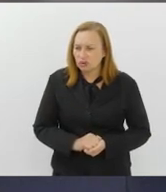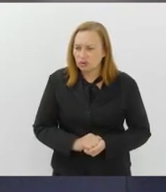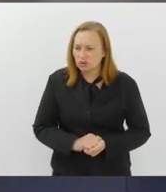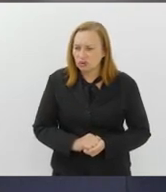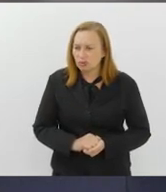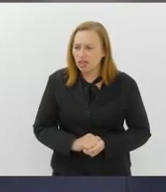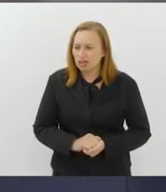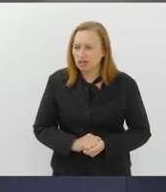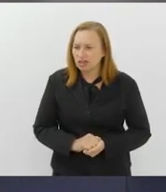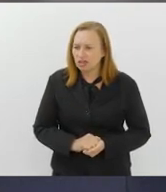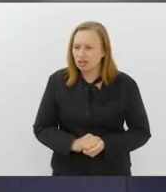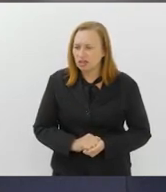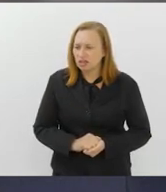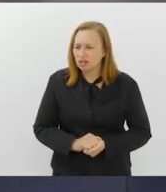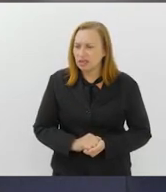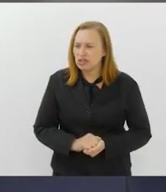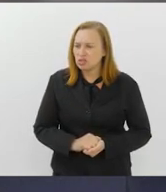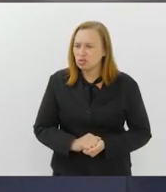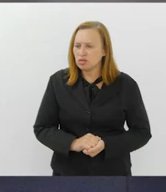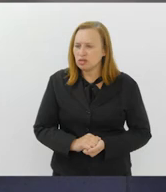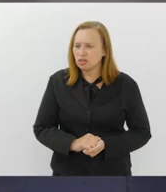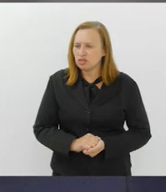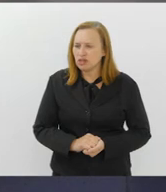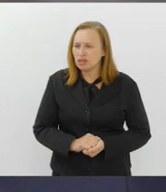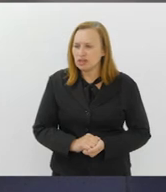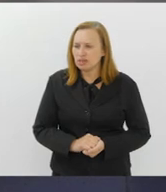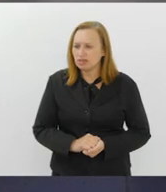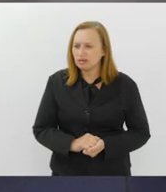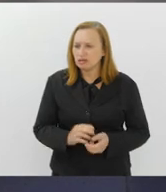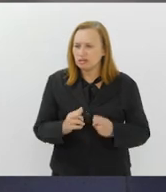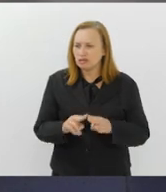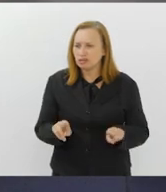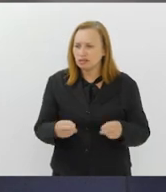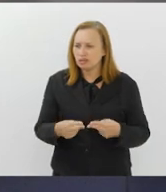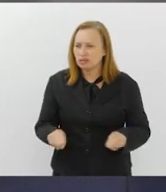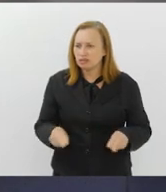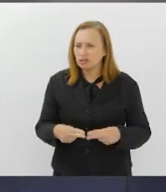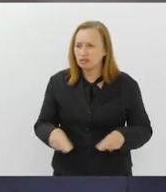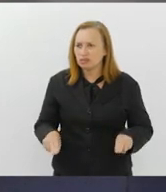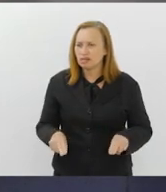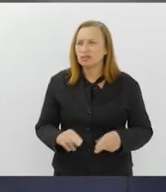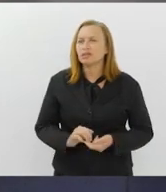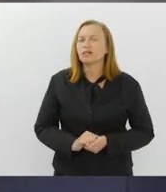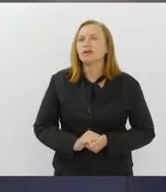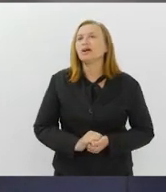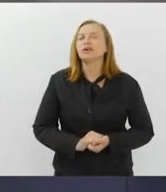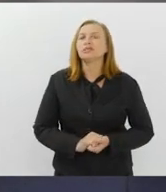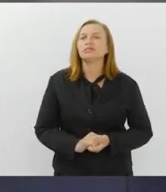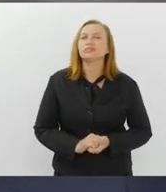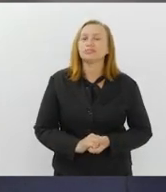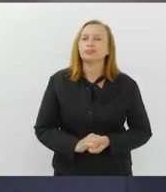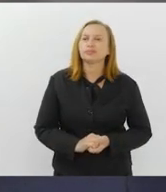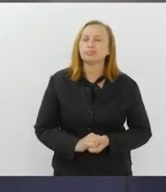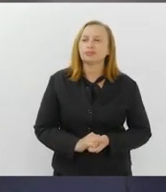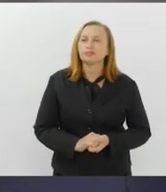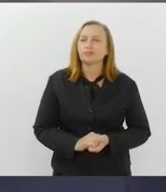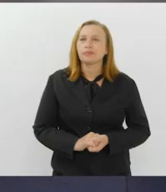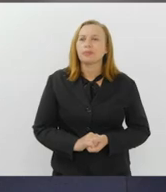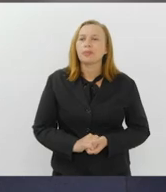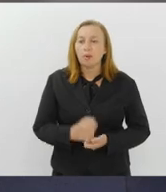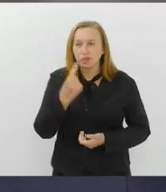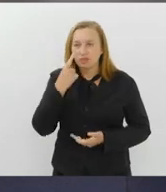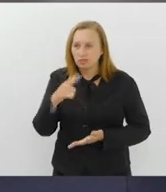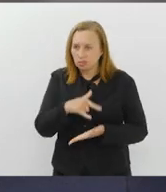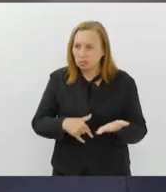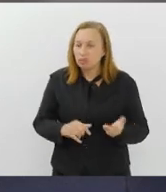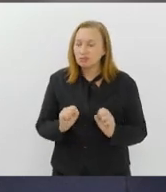Menor que mediana. Faixa 2, maior ou igual que mediana. Enfim. E 50% acima da mediana. Fábio, posso ver seu documento?